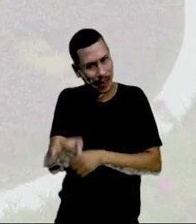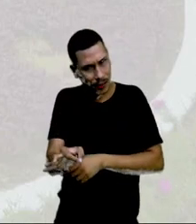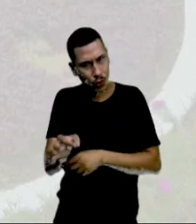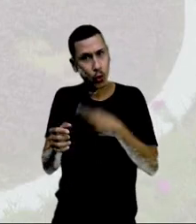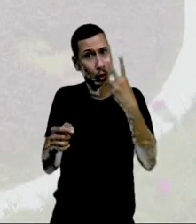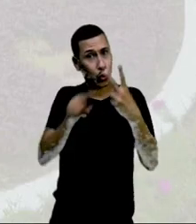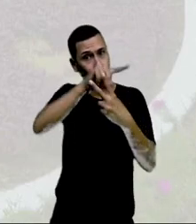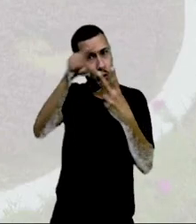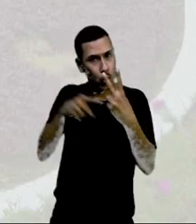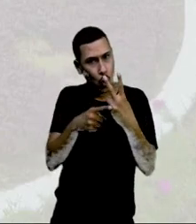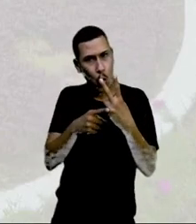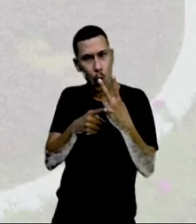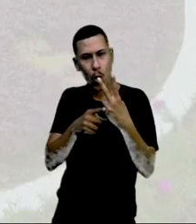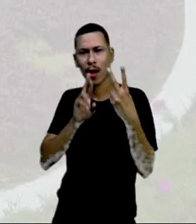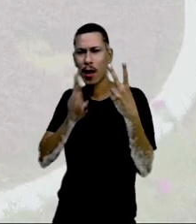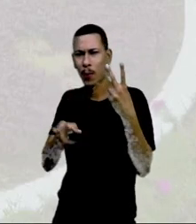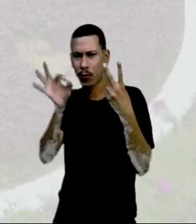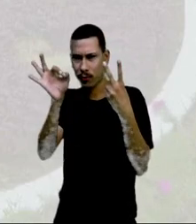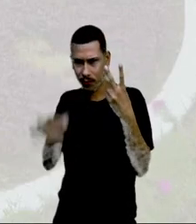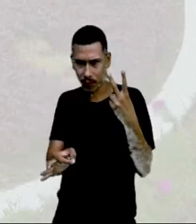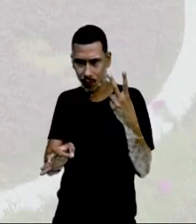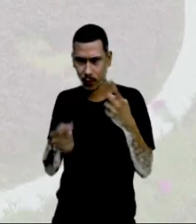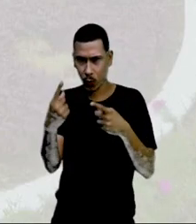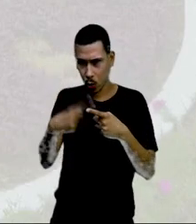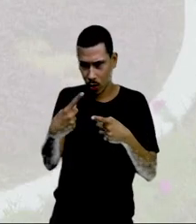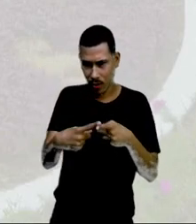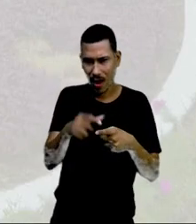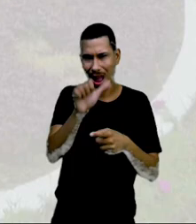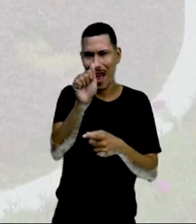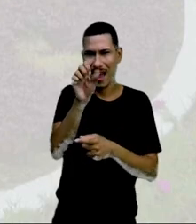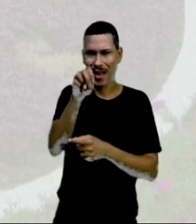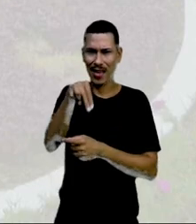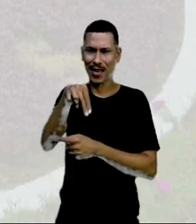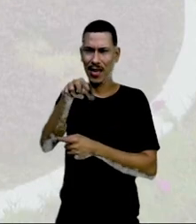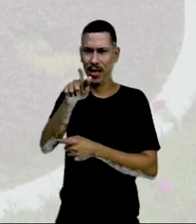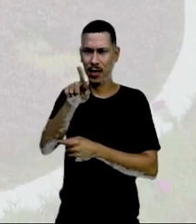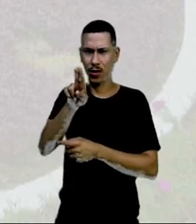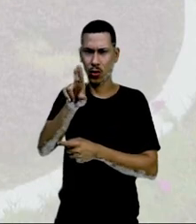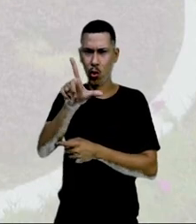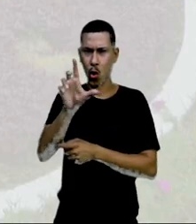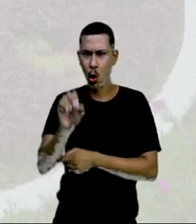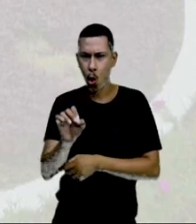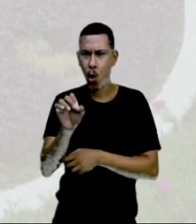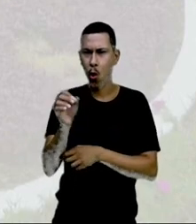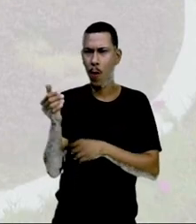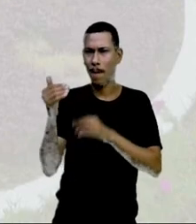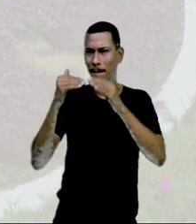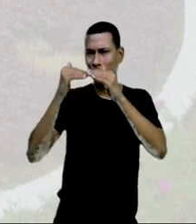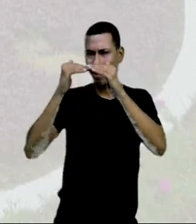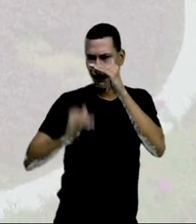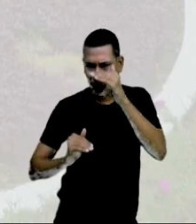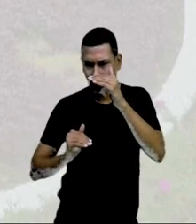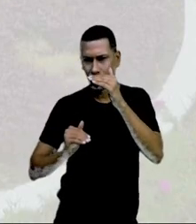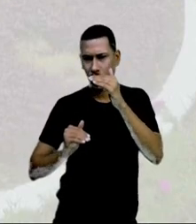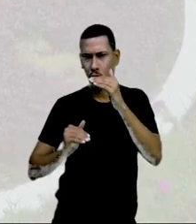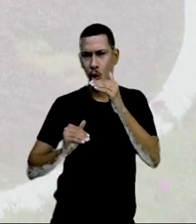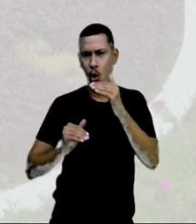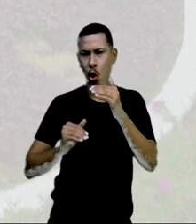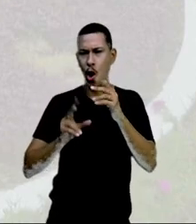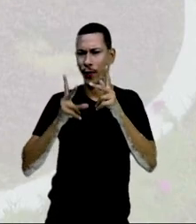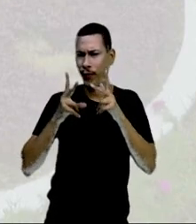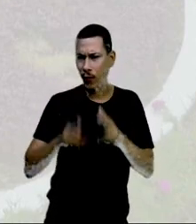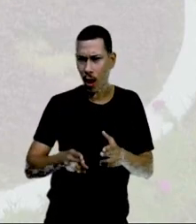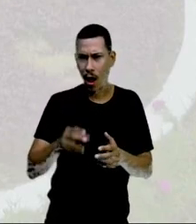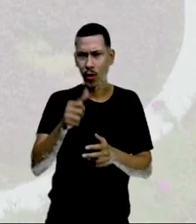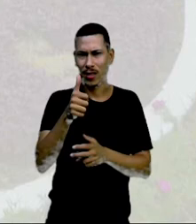é, o ângulo menor, o ângulo interno, ele é o total de 150 graus. É exatamente igual que a gente